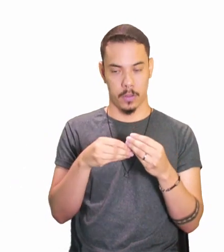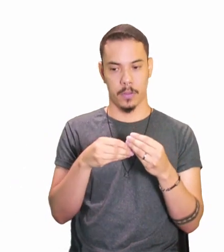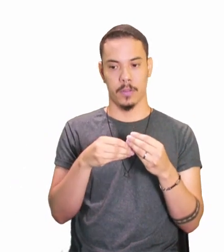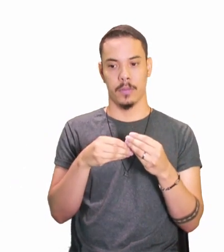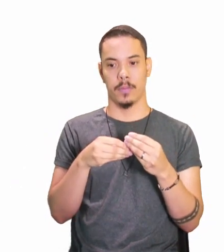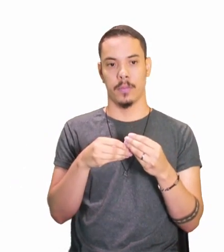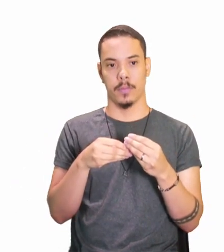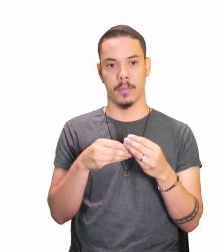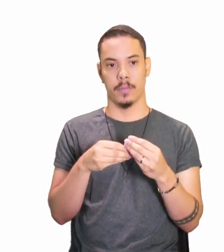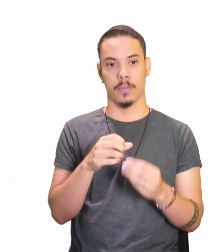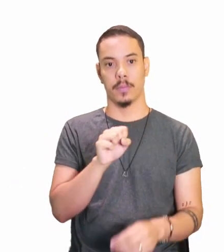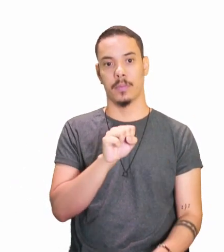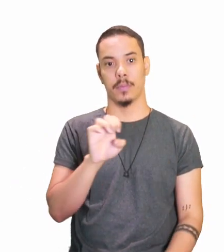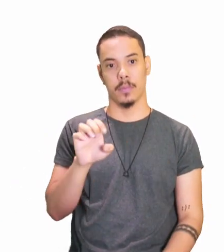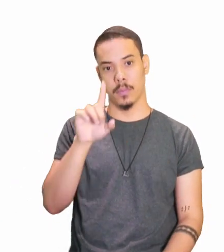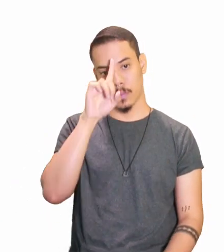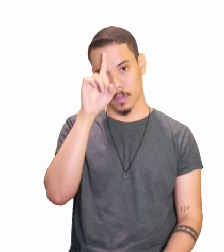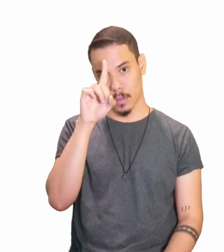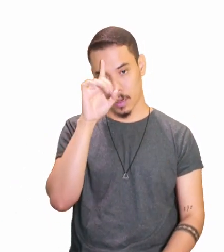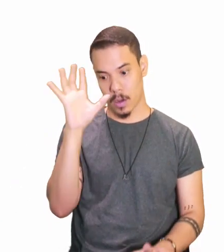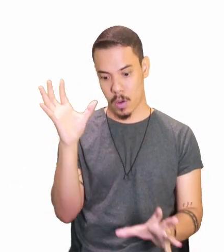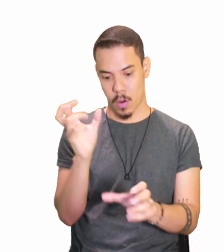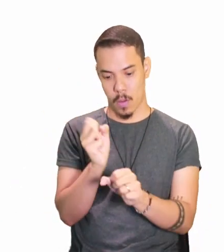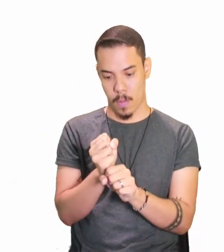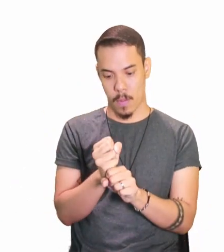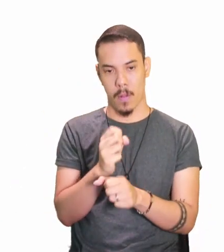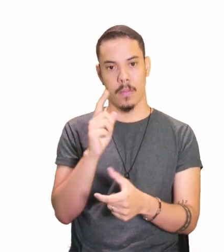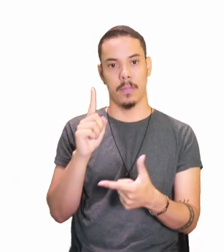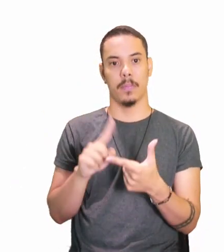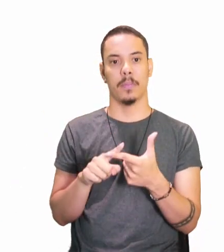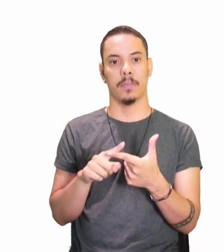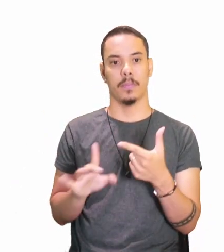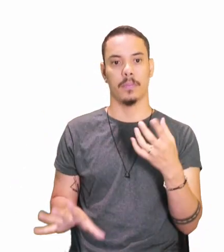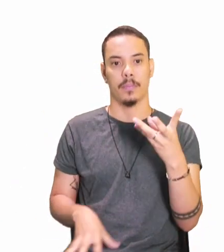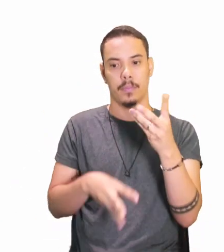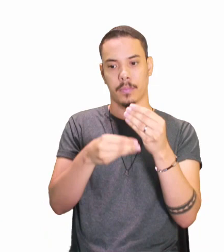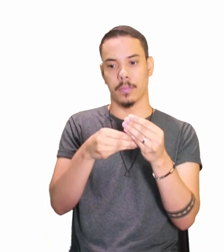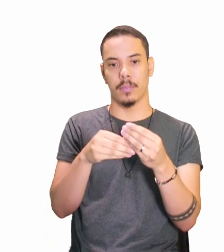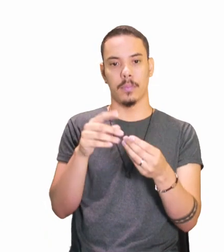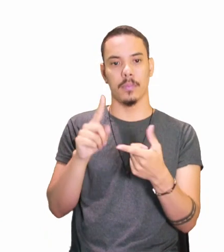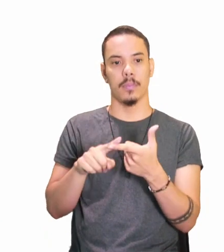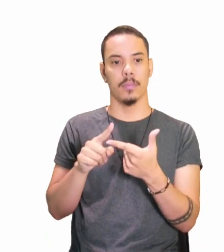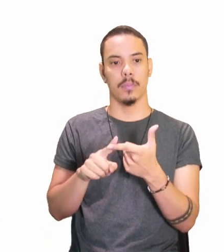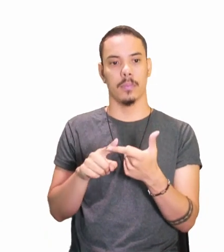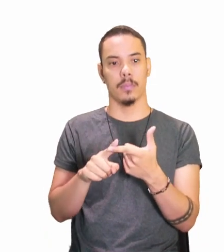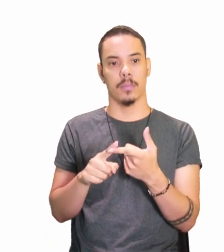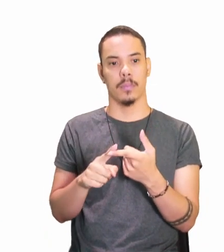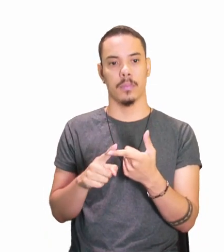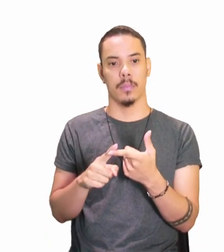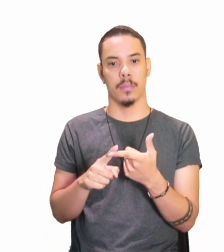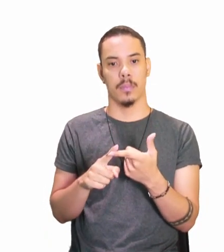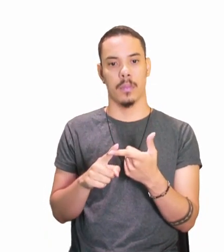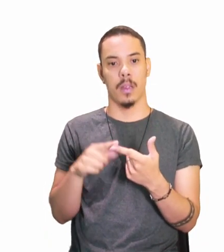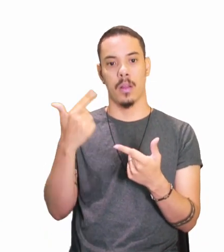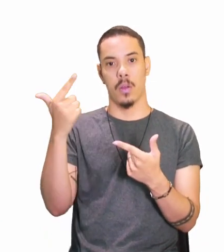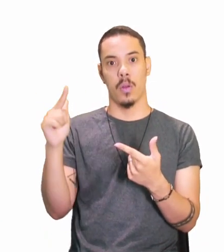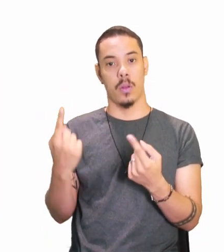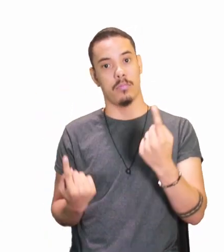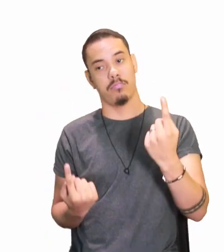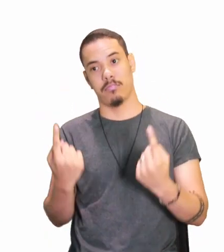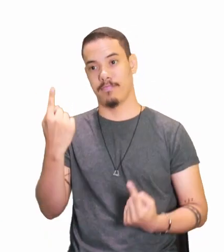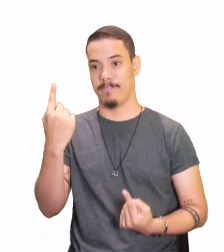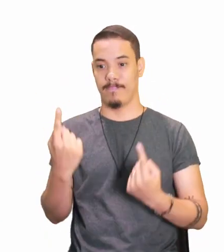certo? Quando dá a ideia de soma. Temos aqui as adversativas, ou seja, ideias